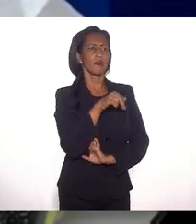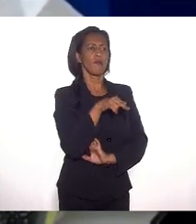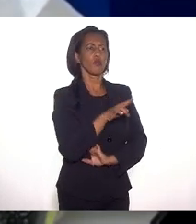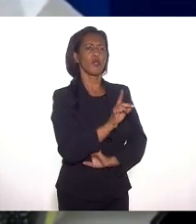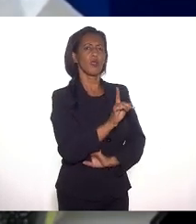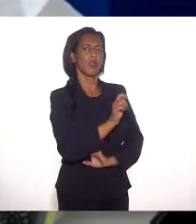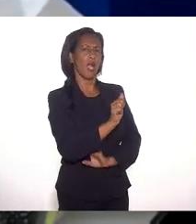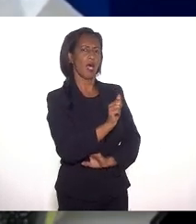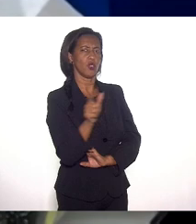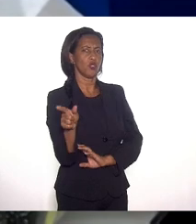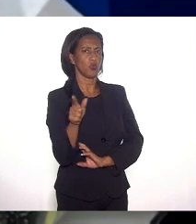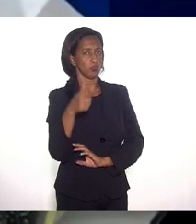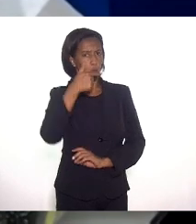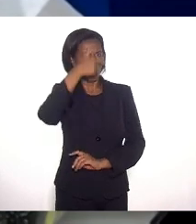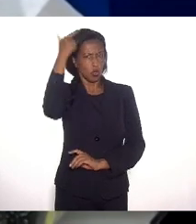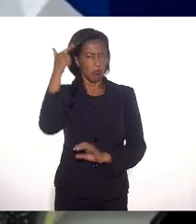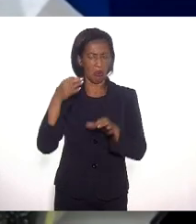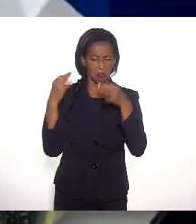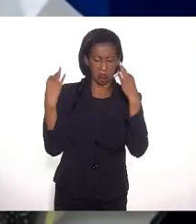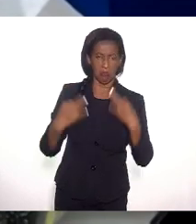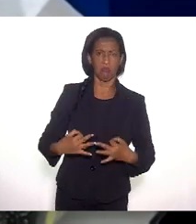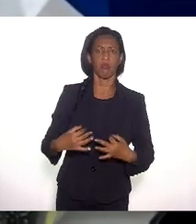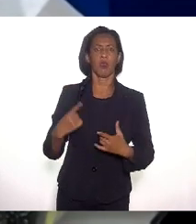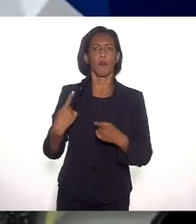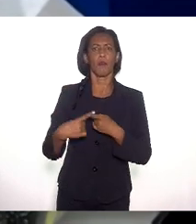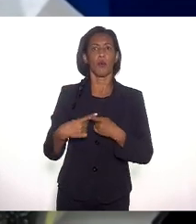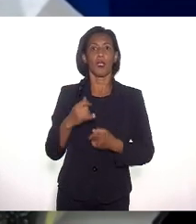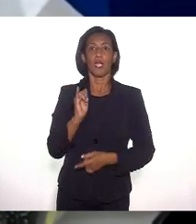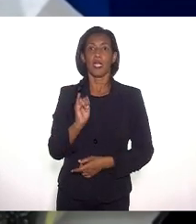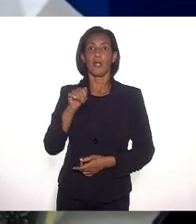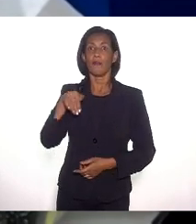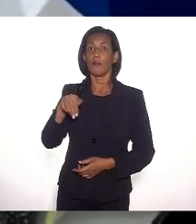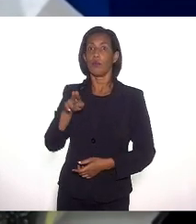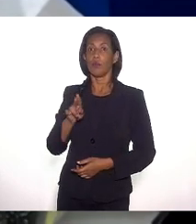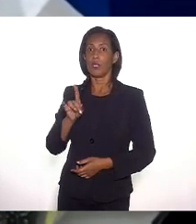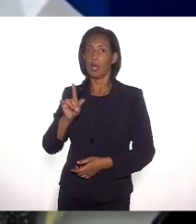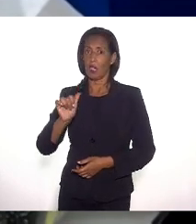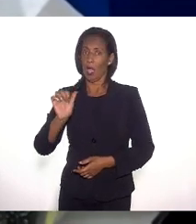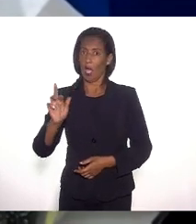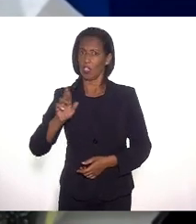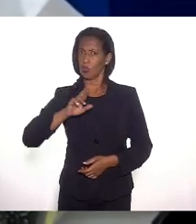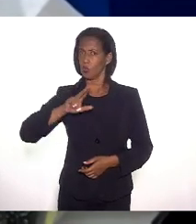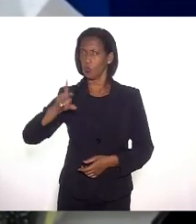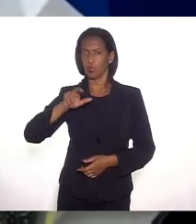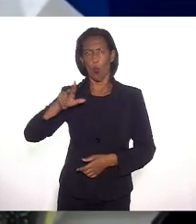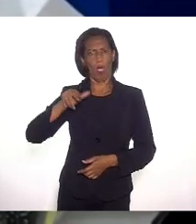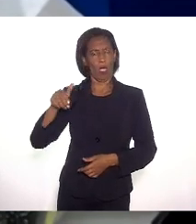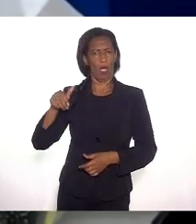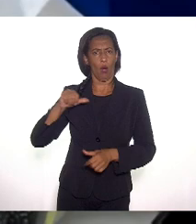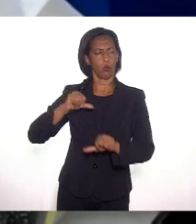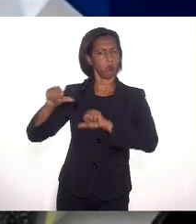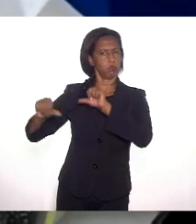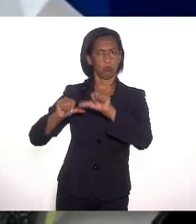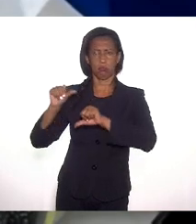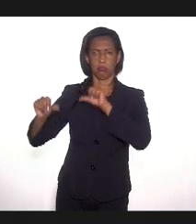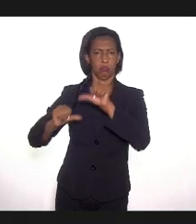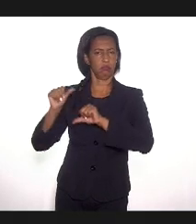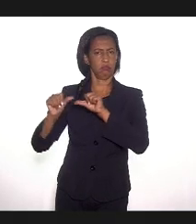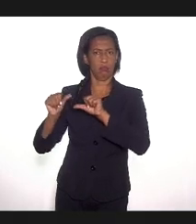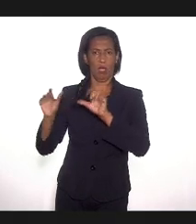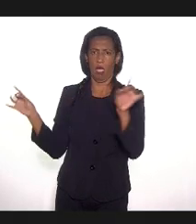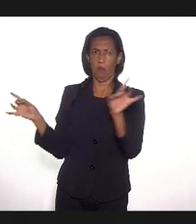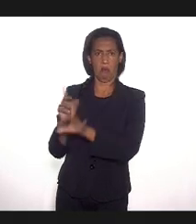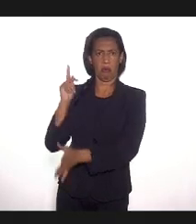Eu acho que o Luiz Paulo está correto, que a imunidade, Mink, ela não é algo transitório, não é? É